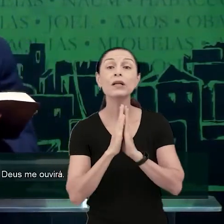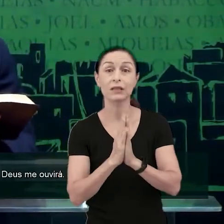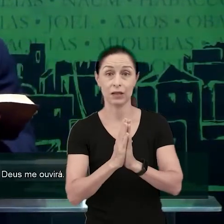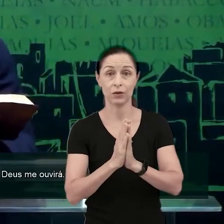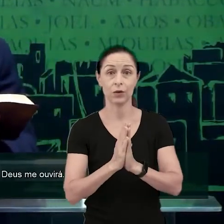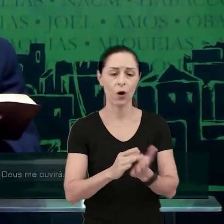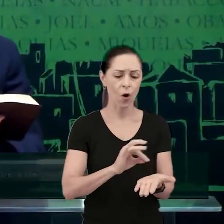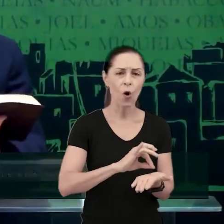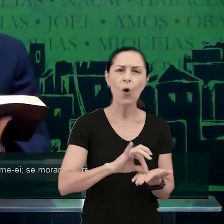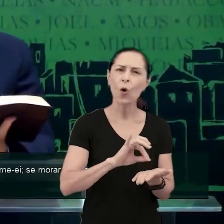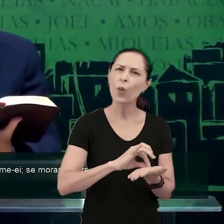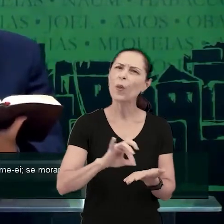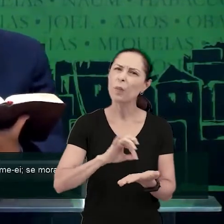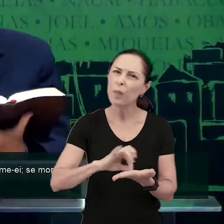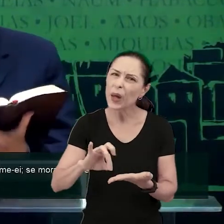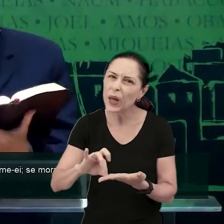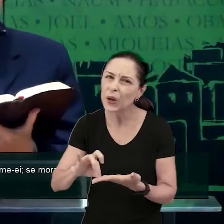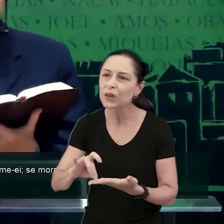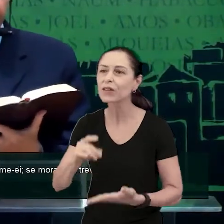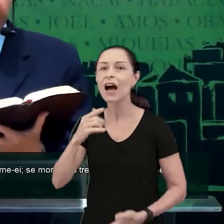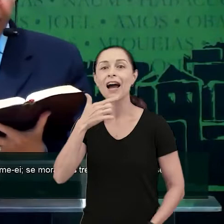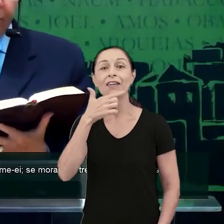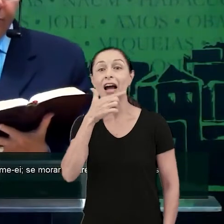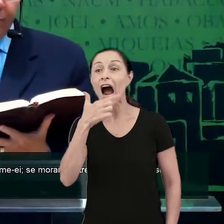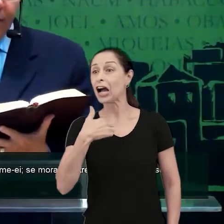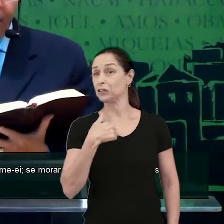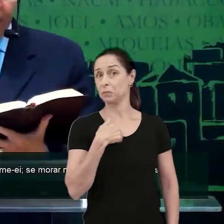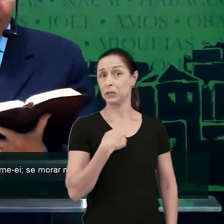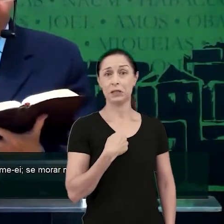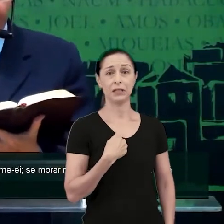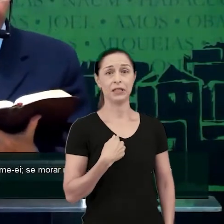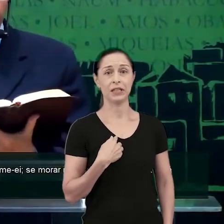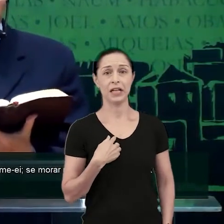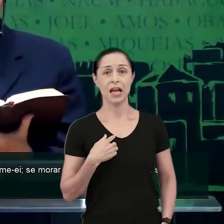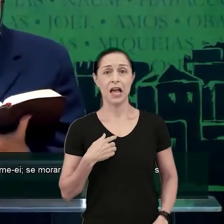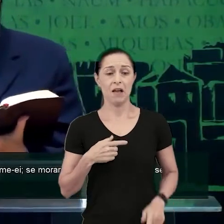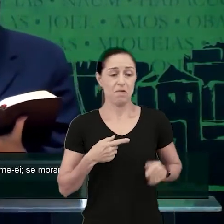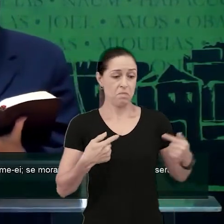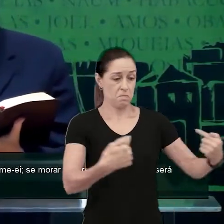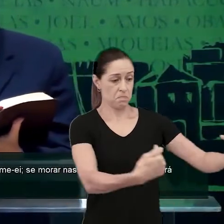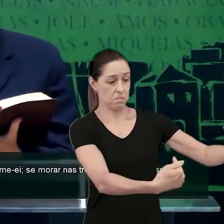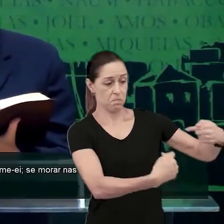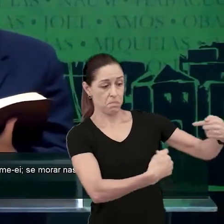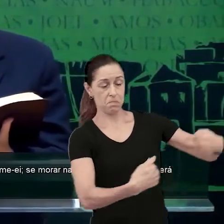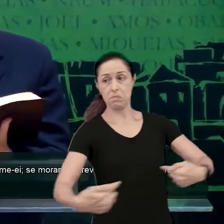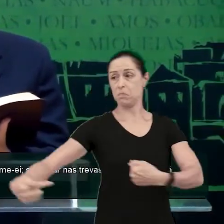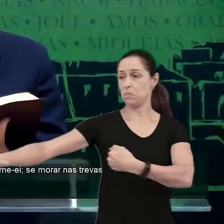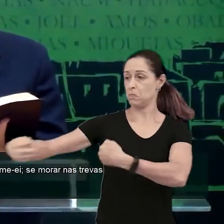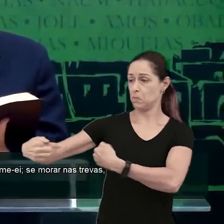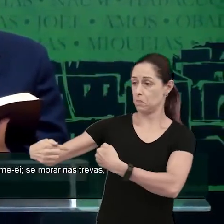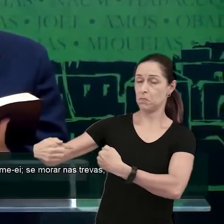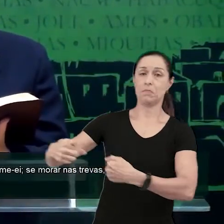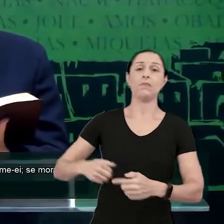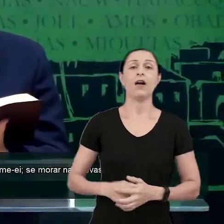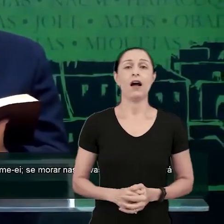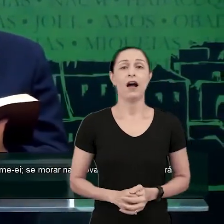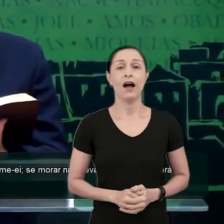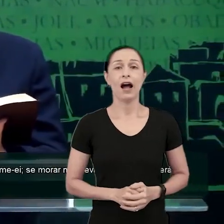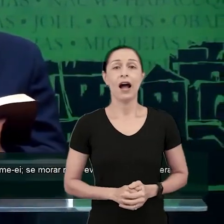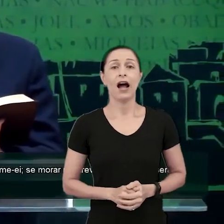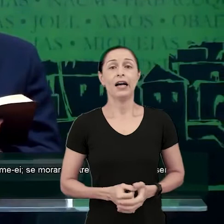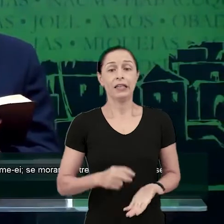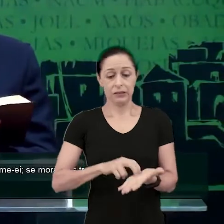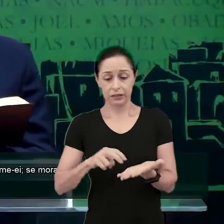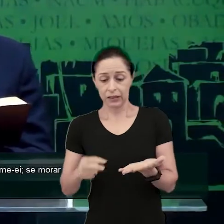inimiga minha, não te alegres a meu respeito. Ainda que eu tenha caído, levantar-me-ei. Se